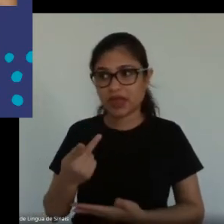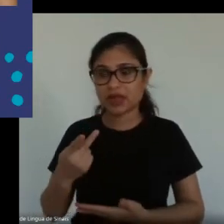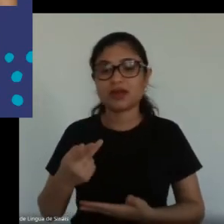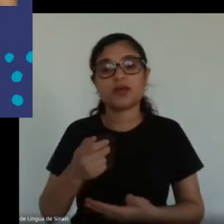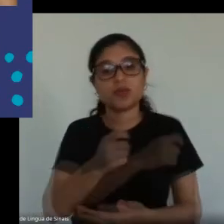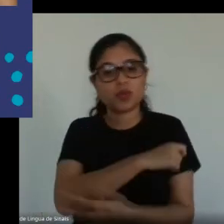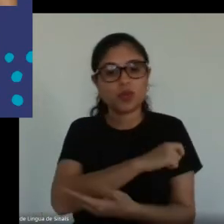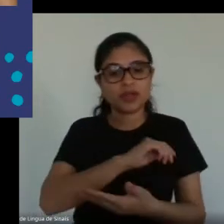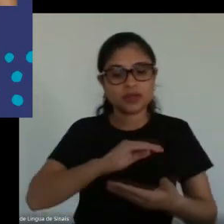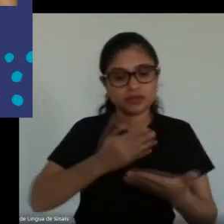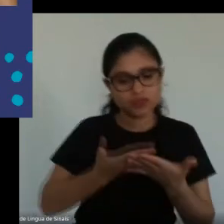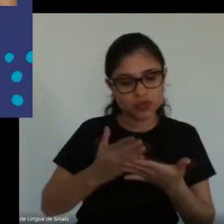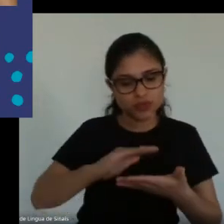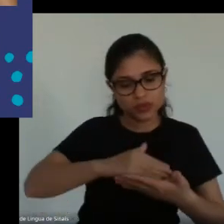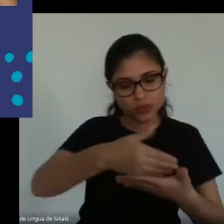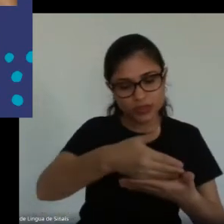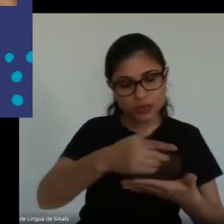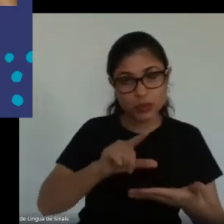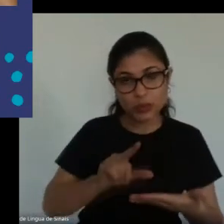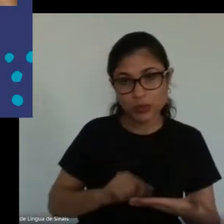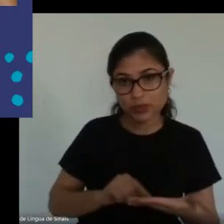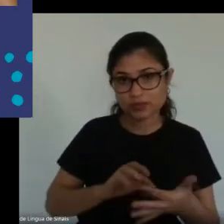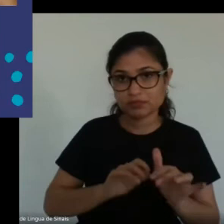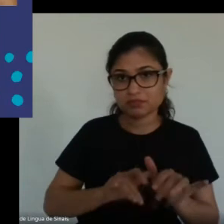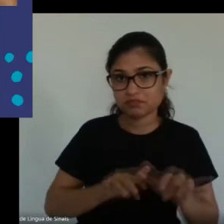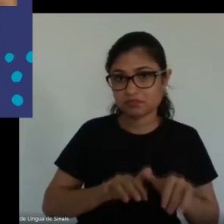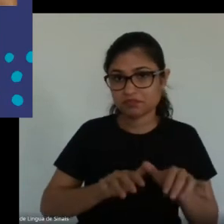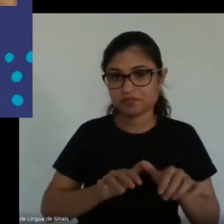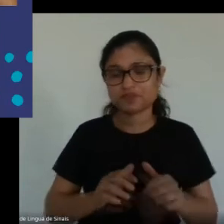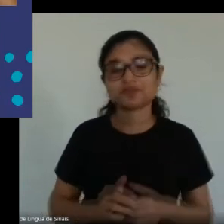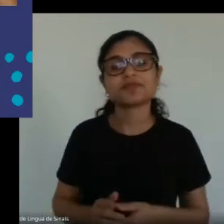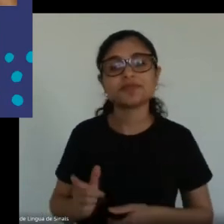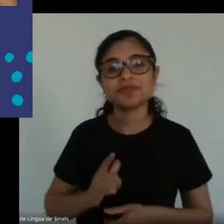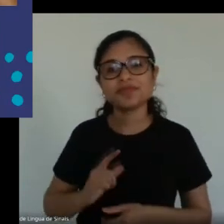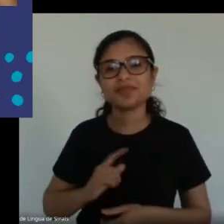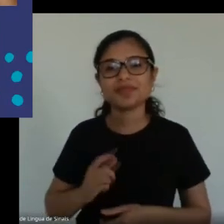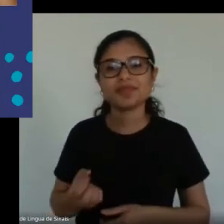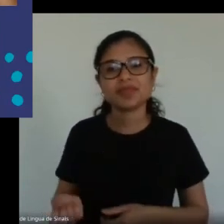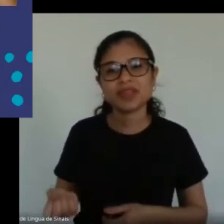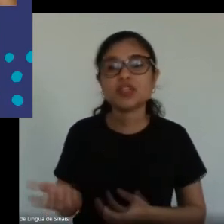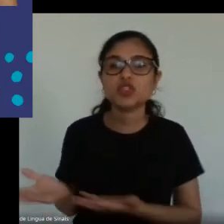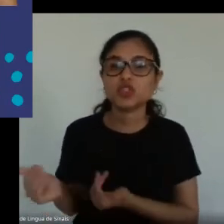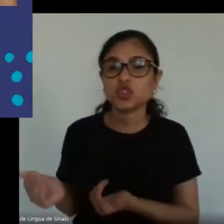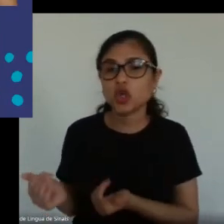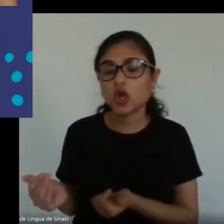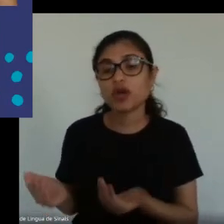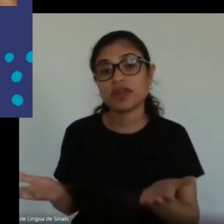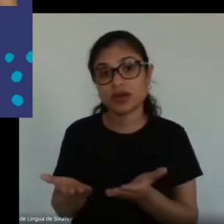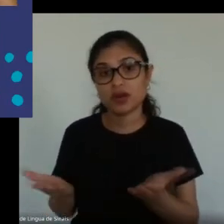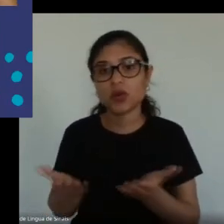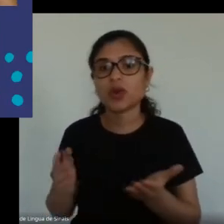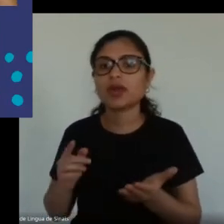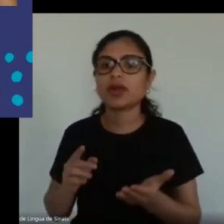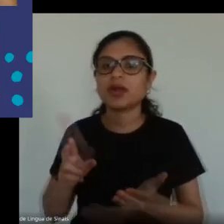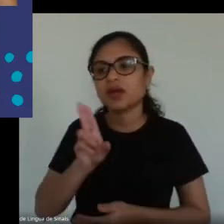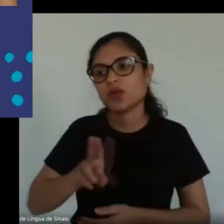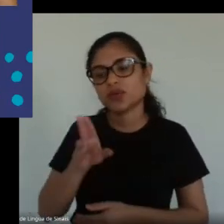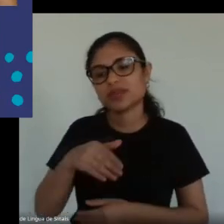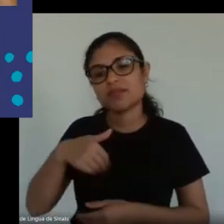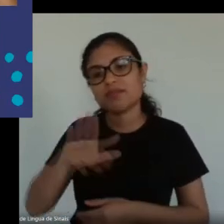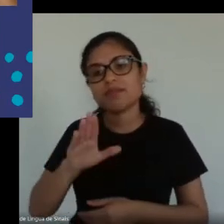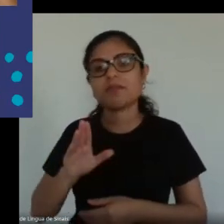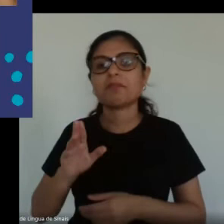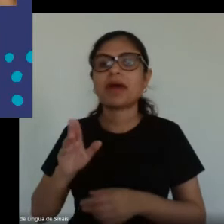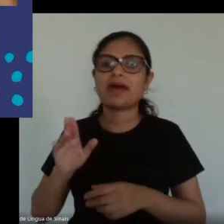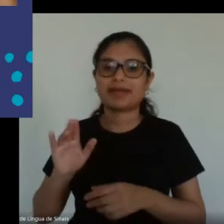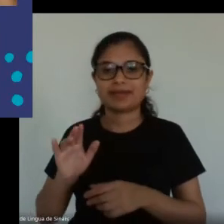computador. Então, tem umas gerações aí mais novas, que elas já estão vindo com essa relação mediada pelas